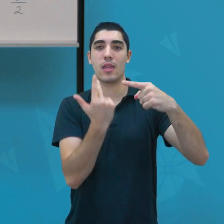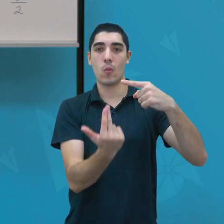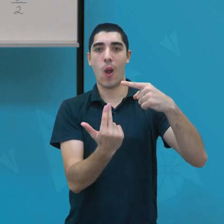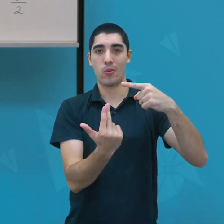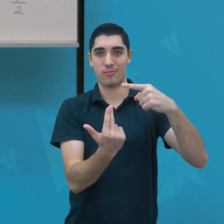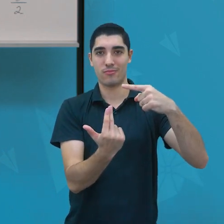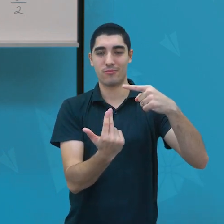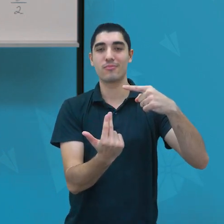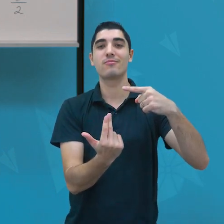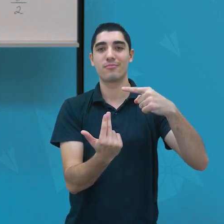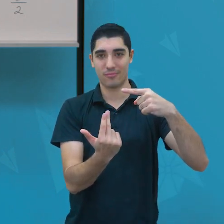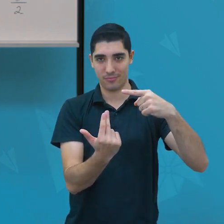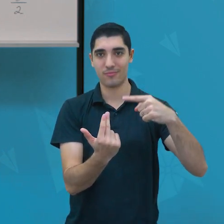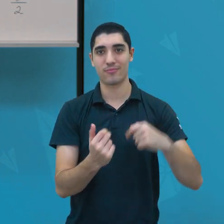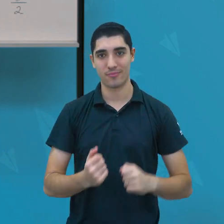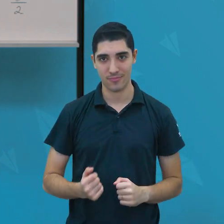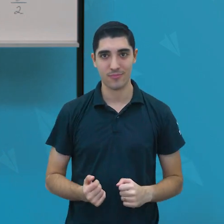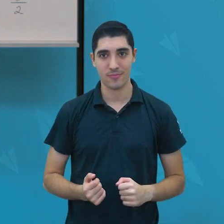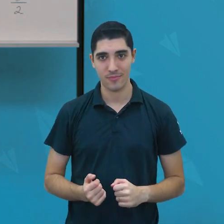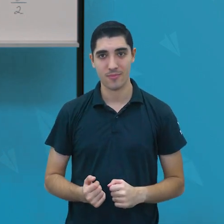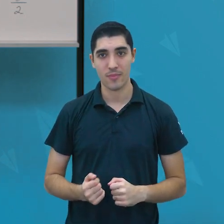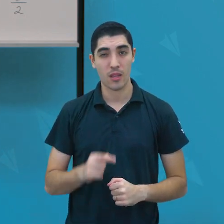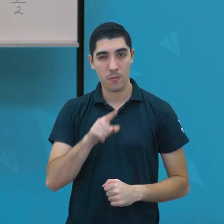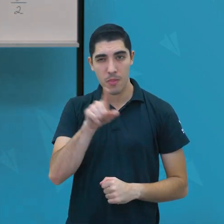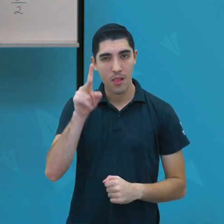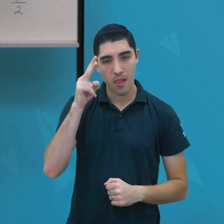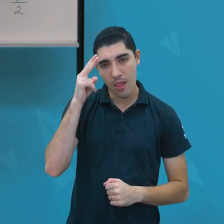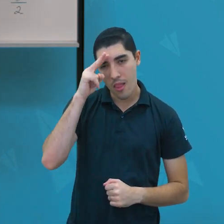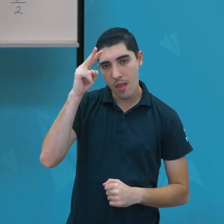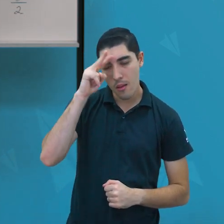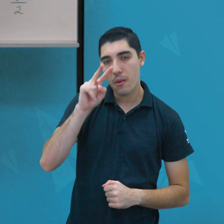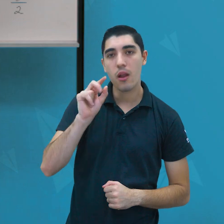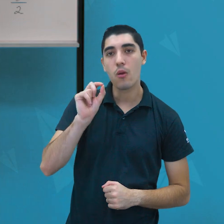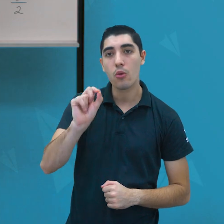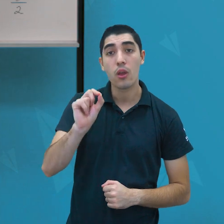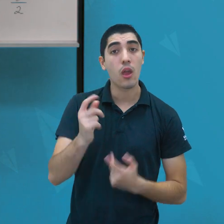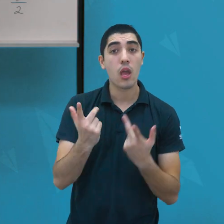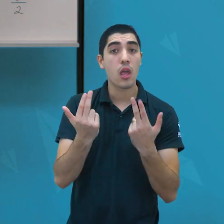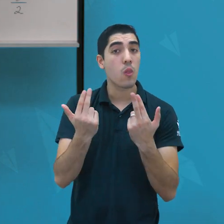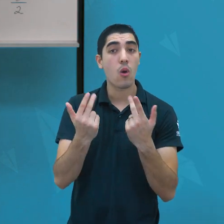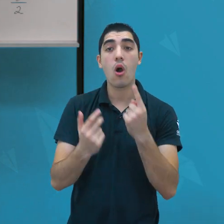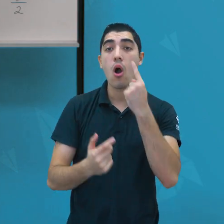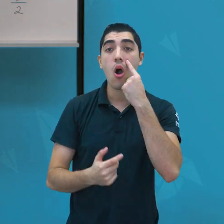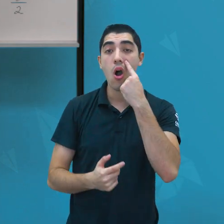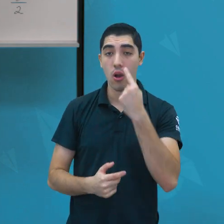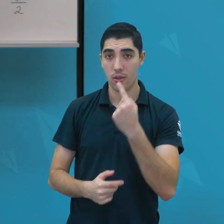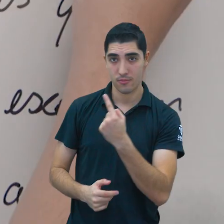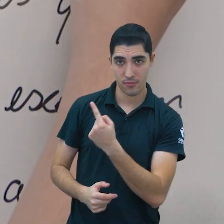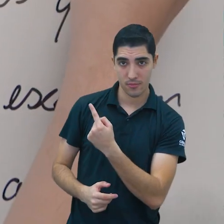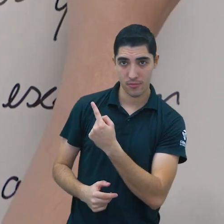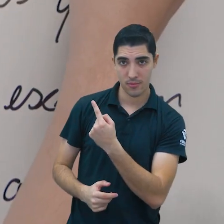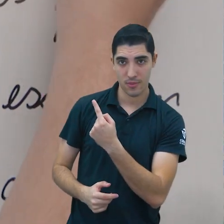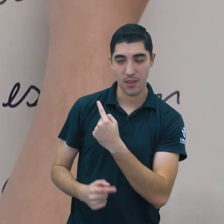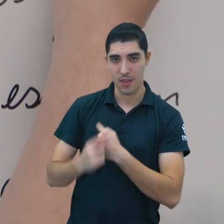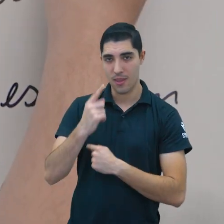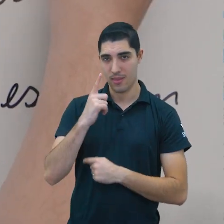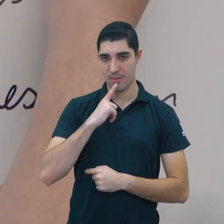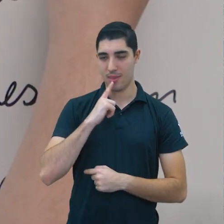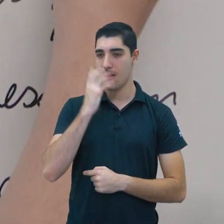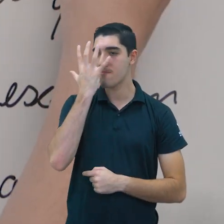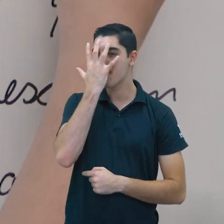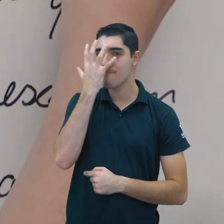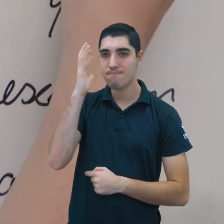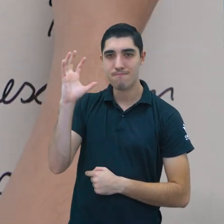valor, que escondem a mesma razão, tá? Para você lembrar, é como se eu tivesse aqui, ó, isso aqui,